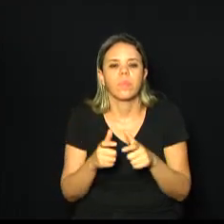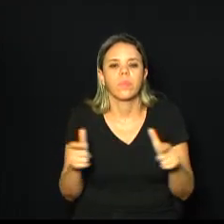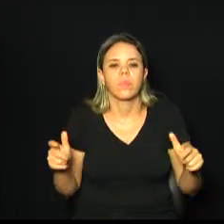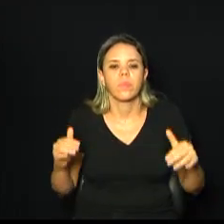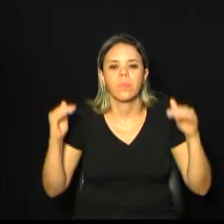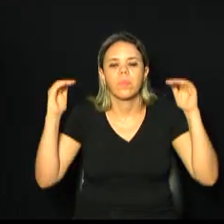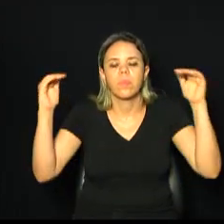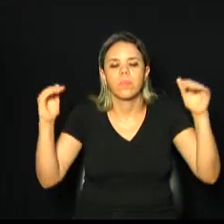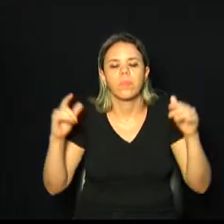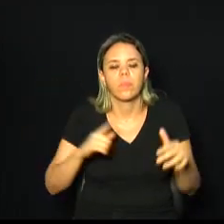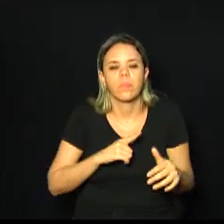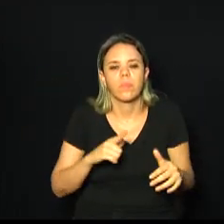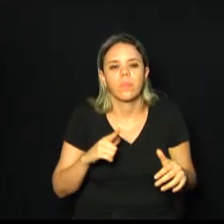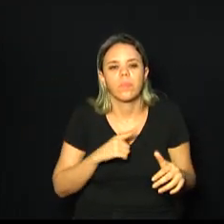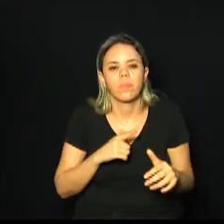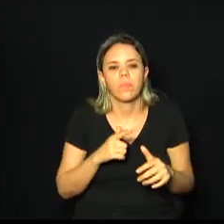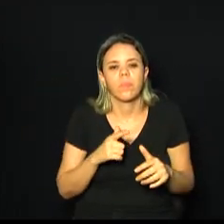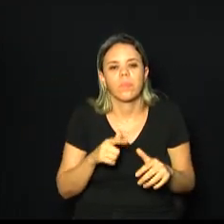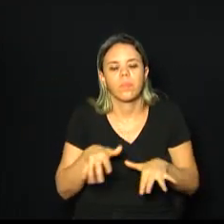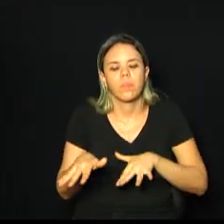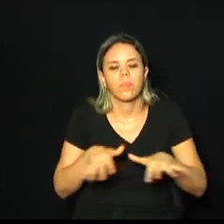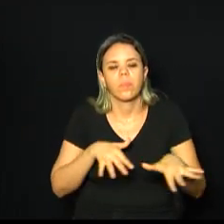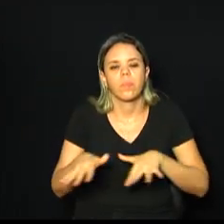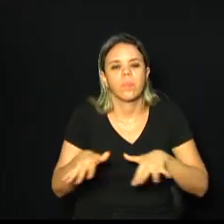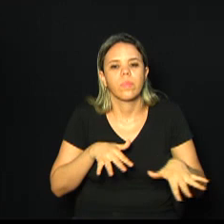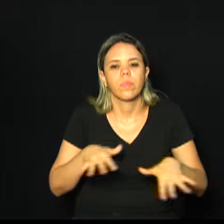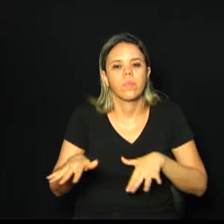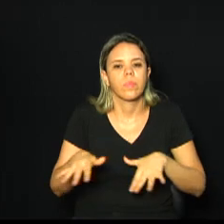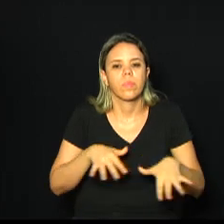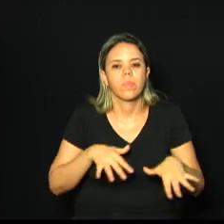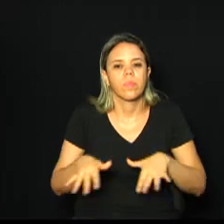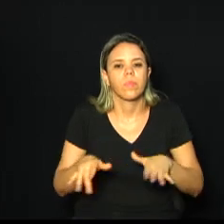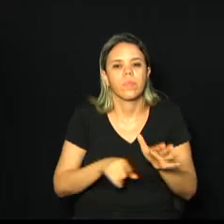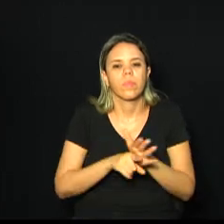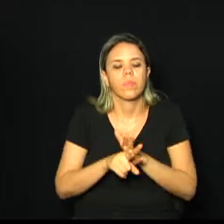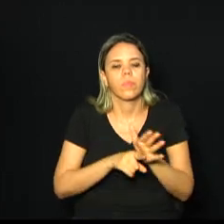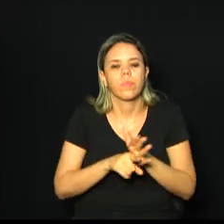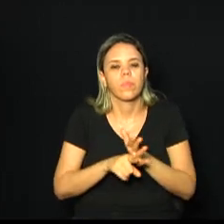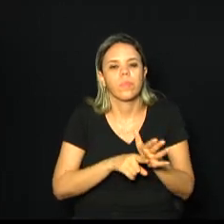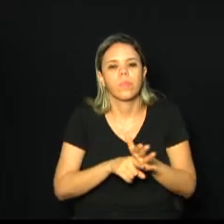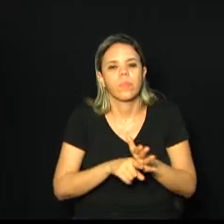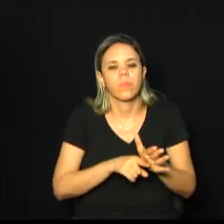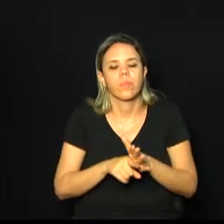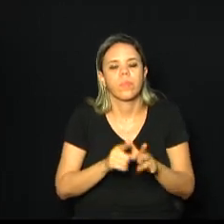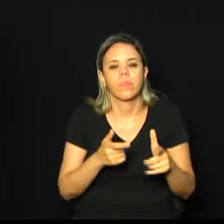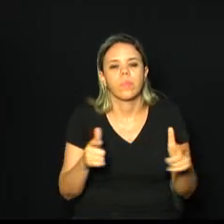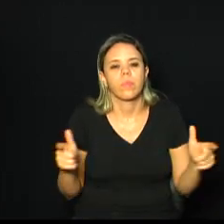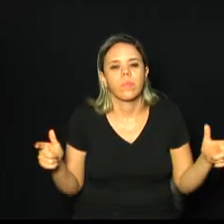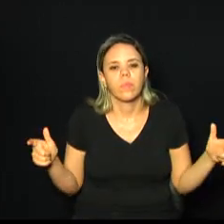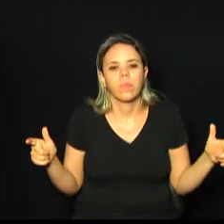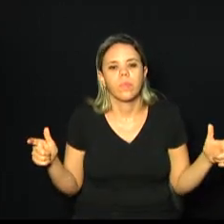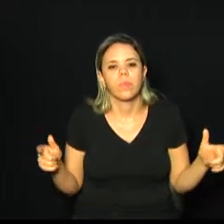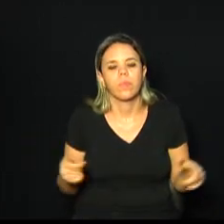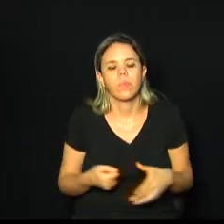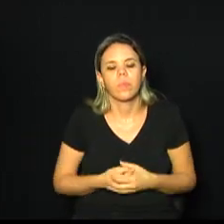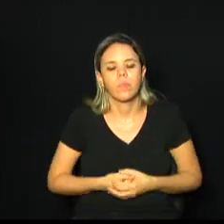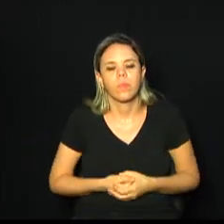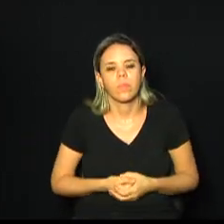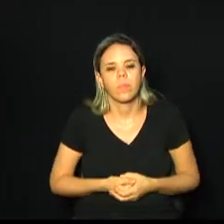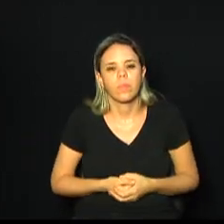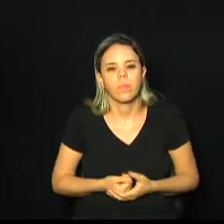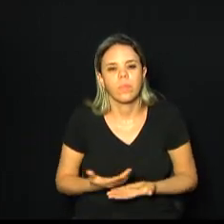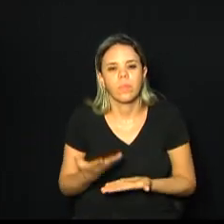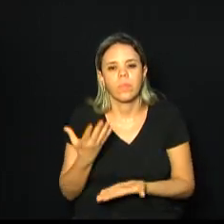porte, onde tem uma grande movimentação de dados, um volume muito grande de dados,